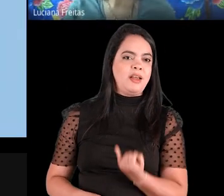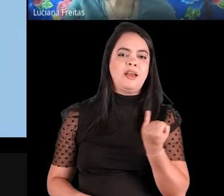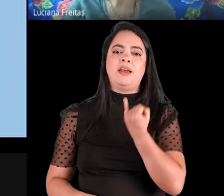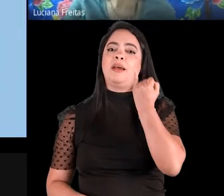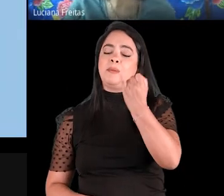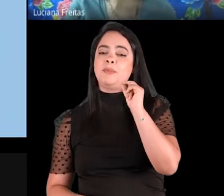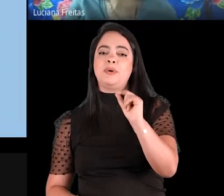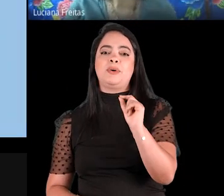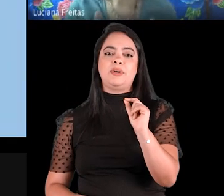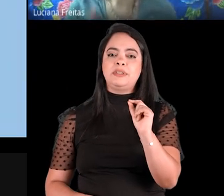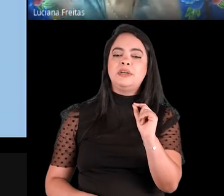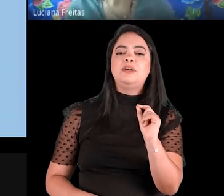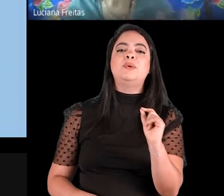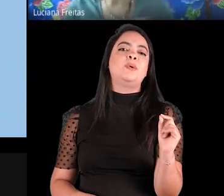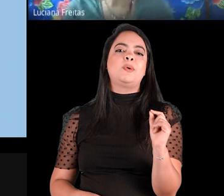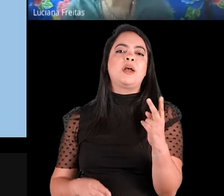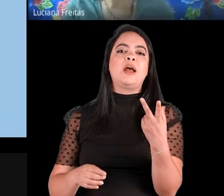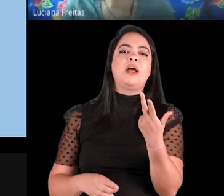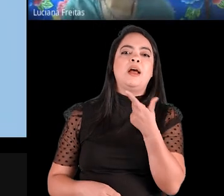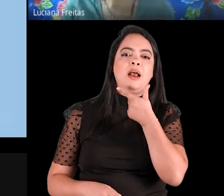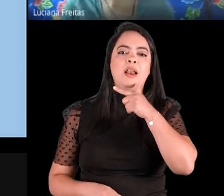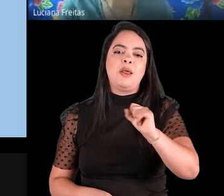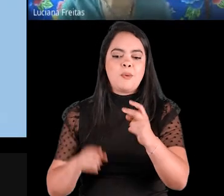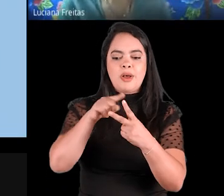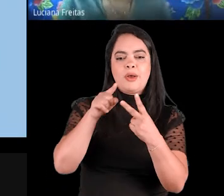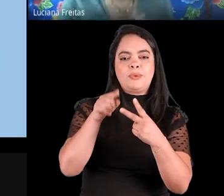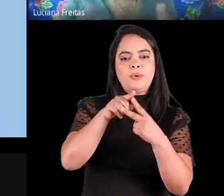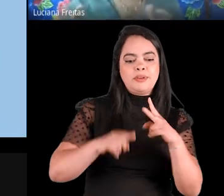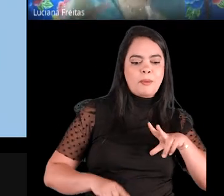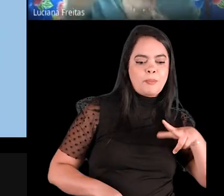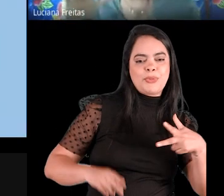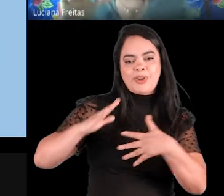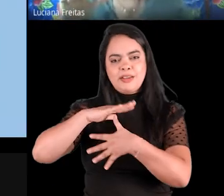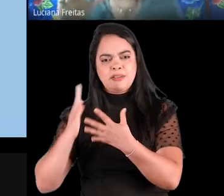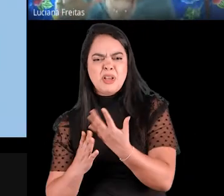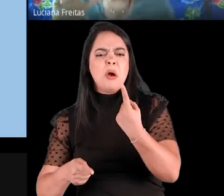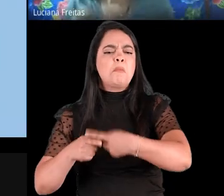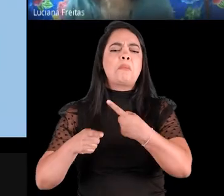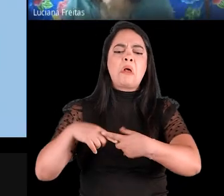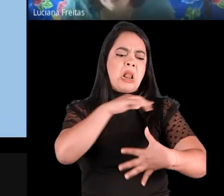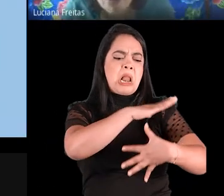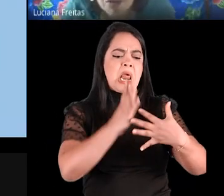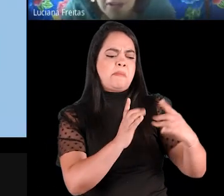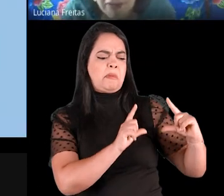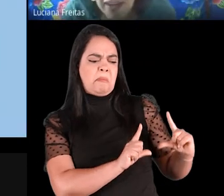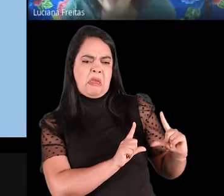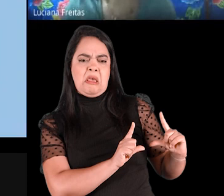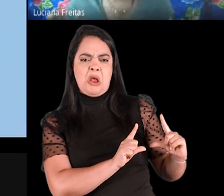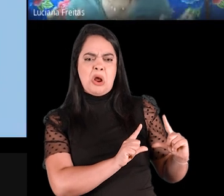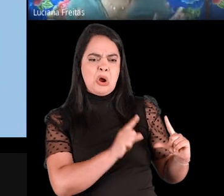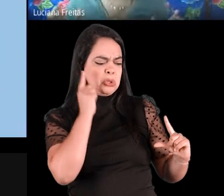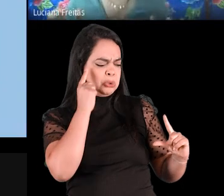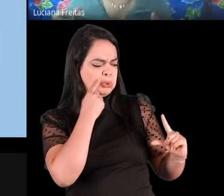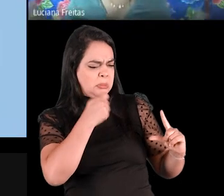dá às duas línguas dentro de um contexto, por exemplo, de informação. Por que que a Libras tem que ficar pequenininha, que o surdo tem que ficar